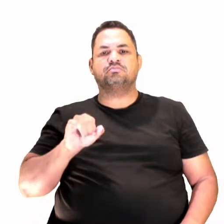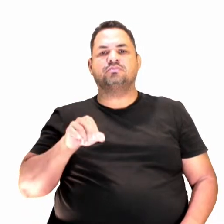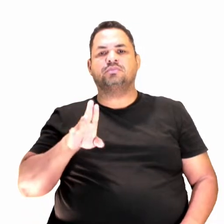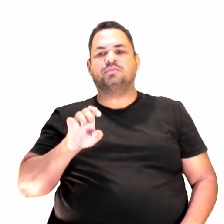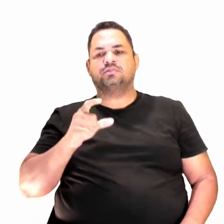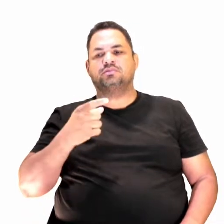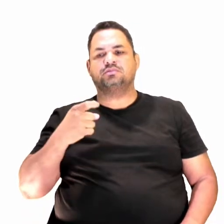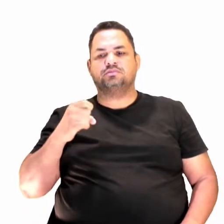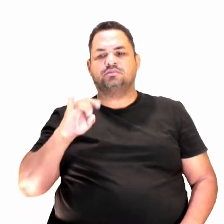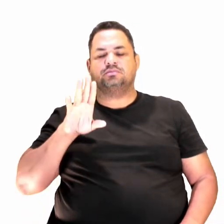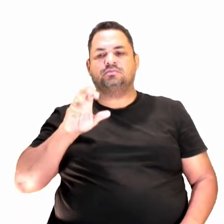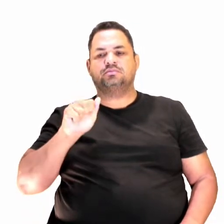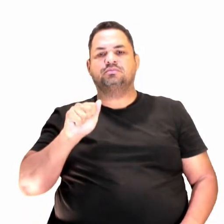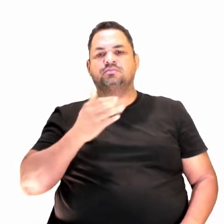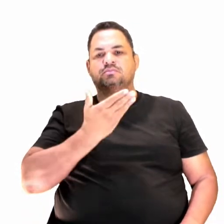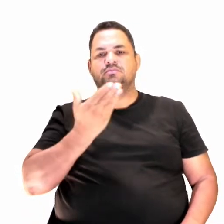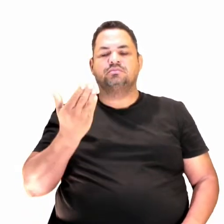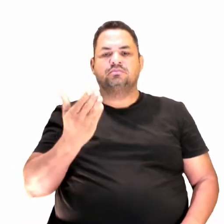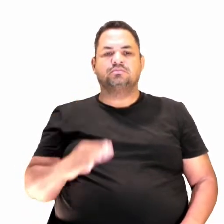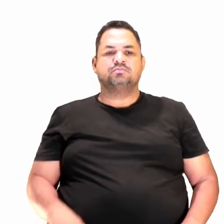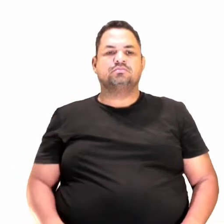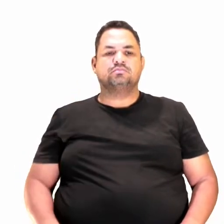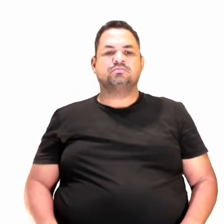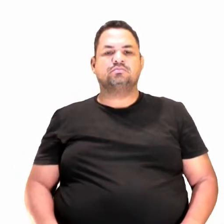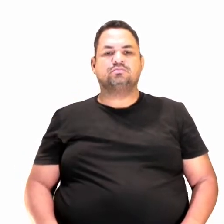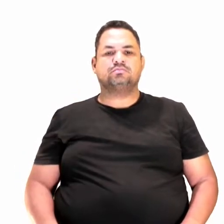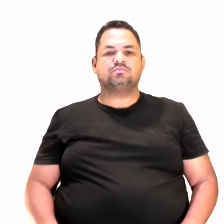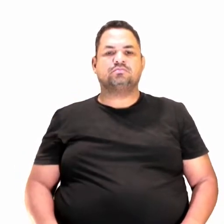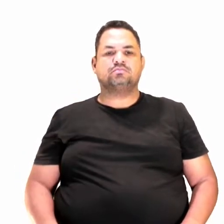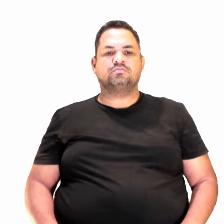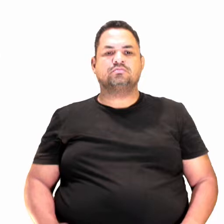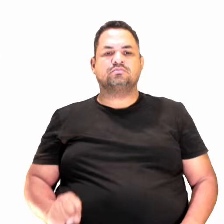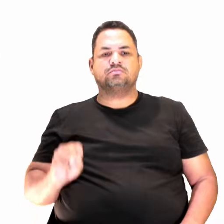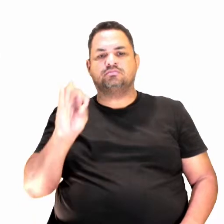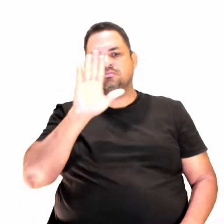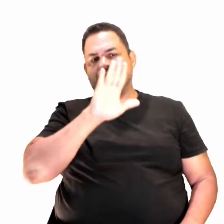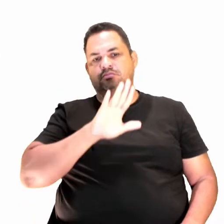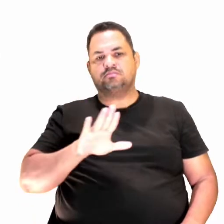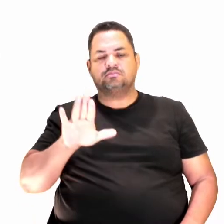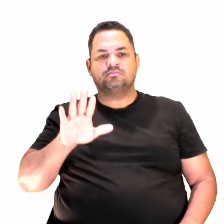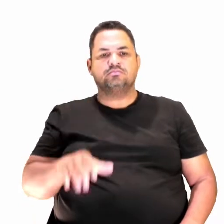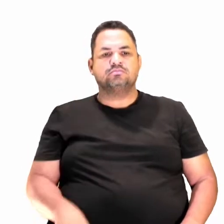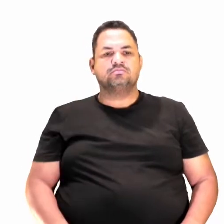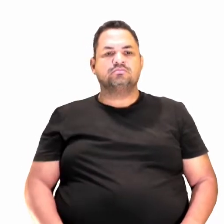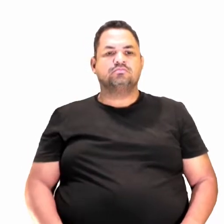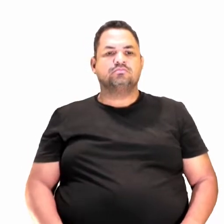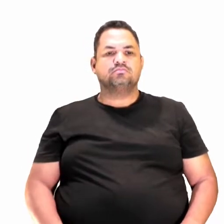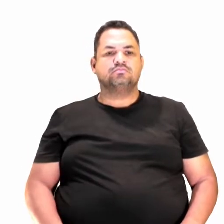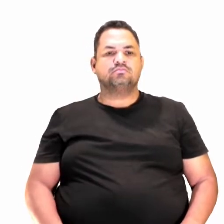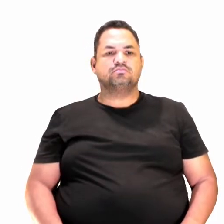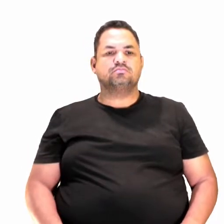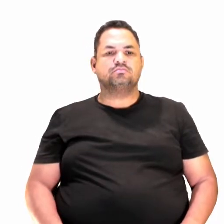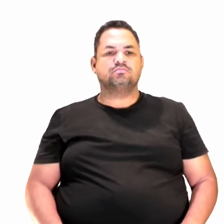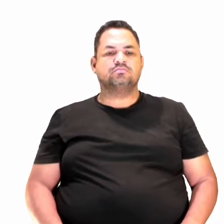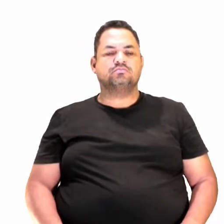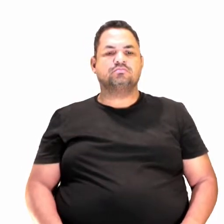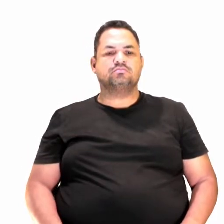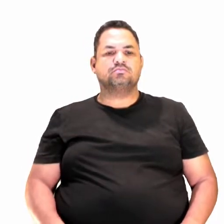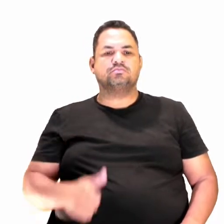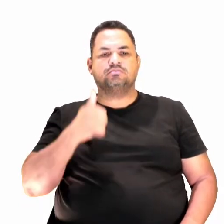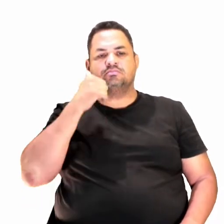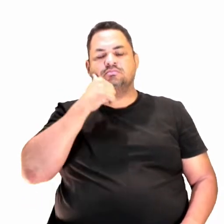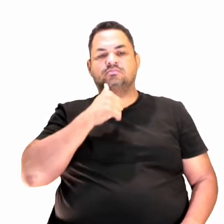anorexia, certo? Que ela trata disso aqui. A imagem já diz muito para vocês. Então, você vê aí uma